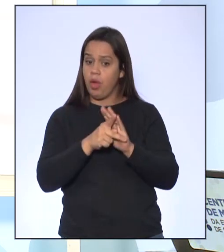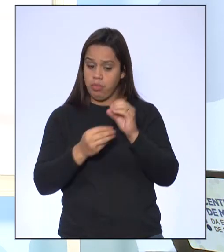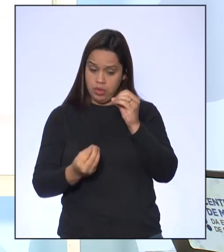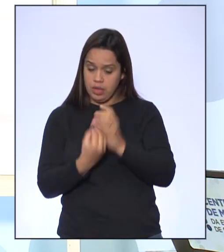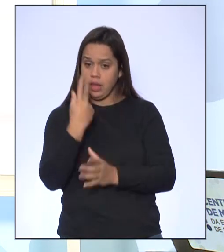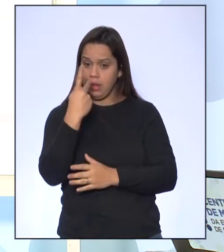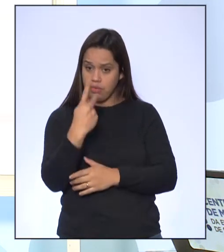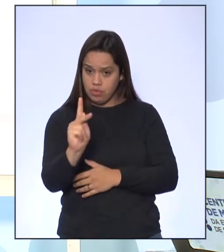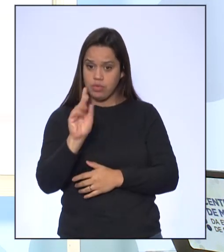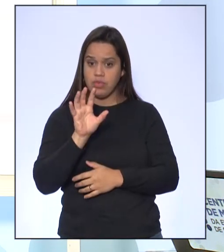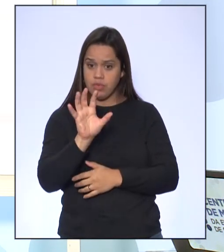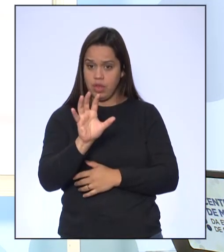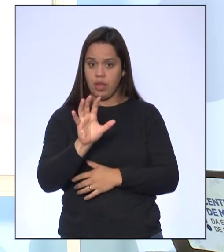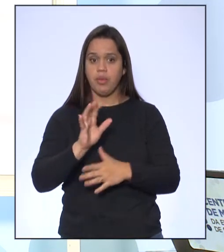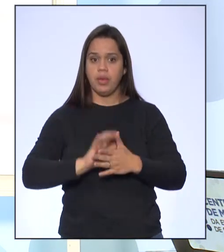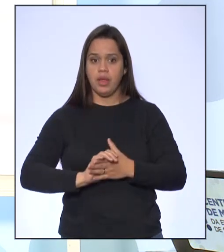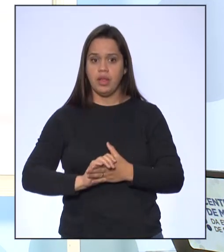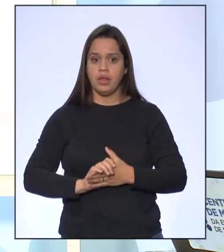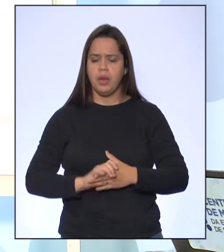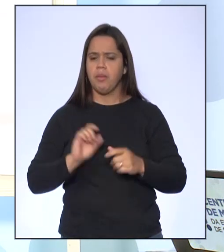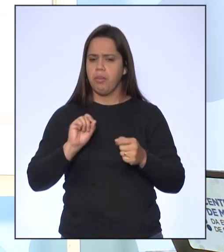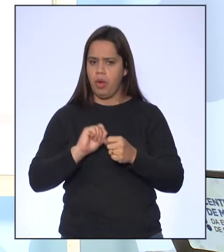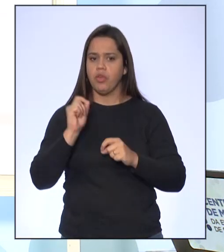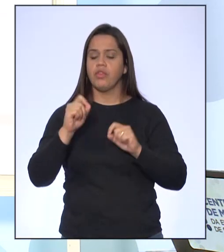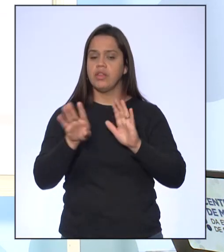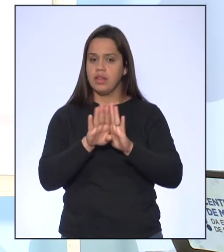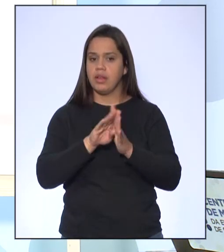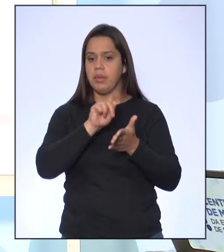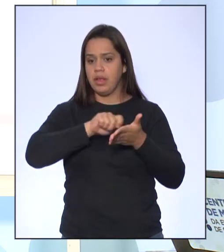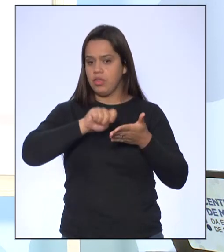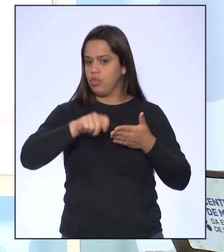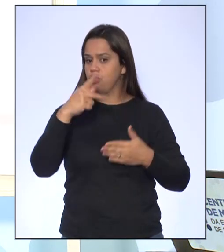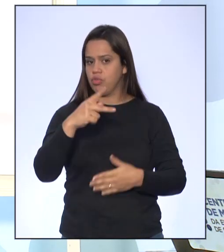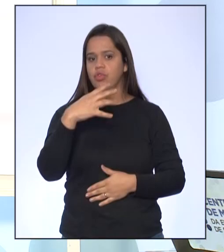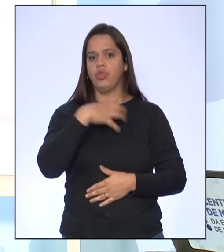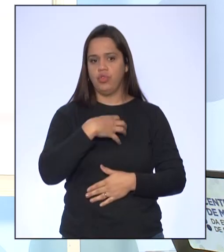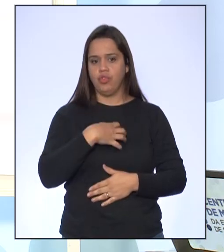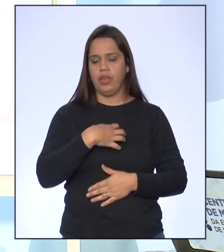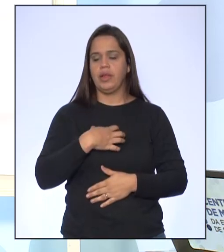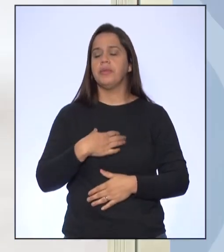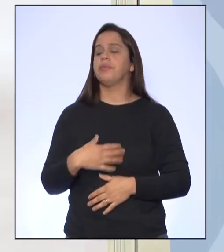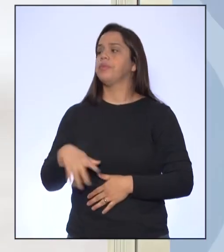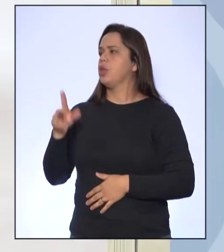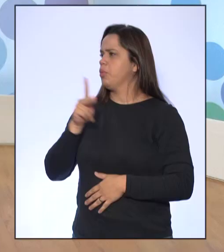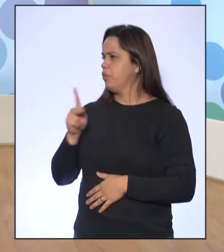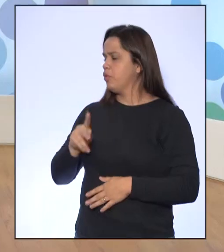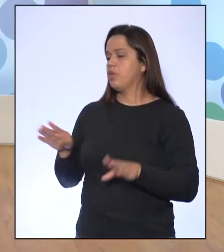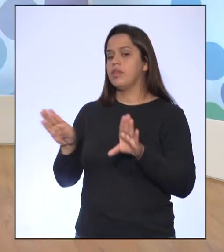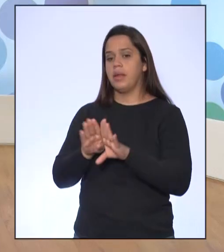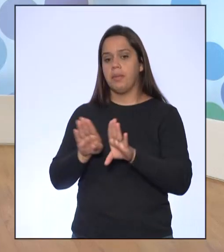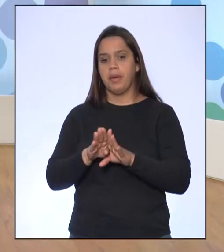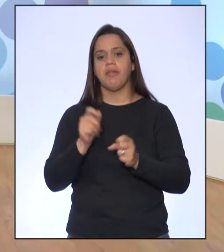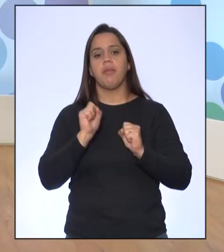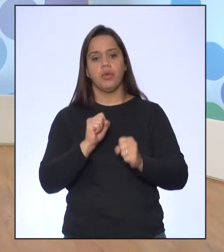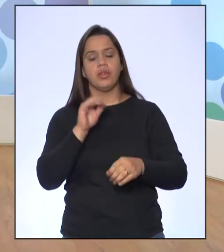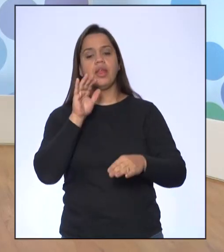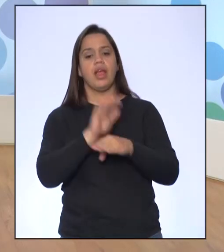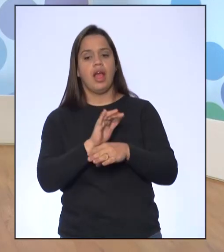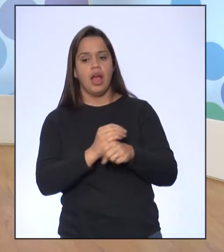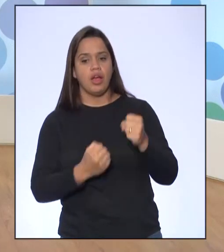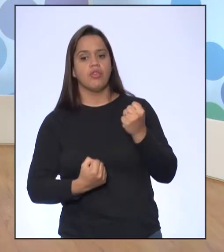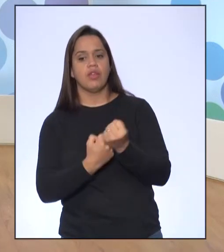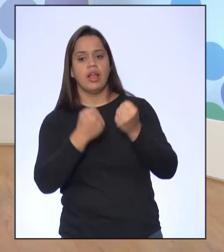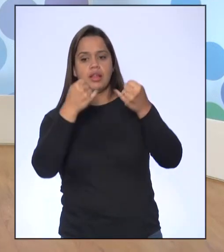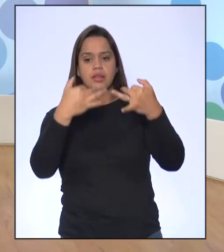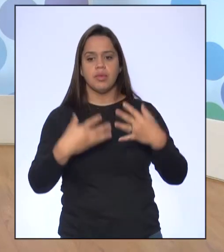criar um novo, pode fazer os registros da forma que conseguir. Os professores vão poder colaborar com vocês, dando explicações